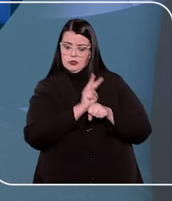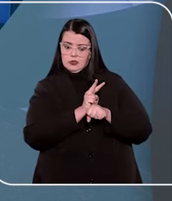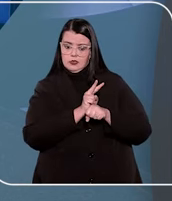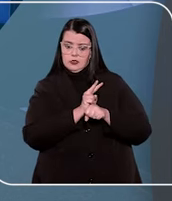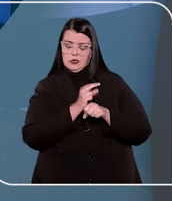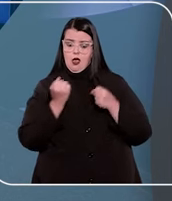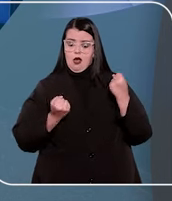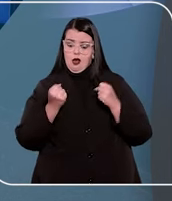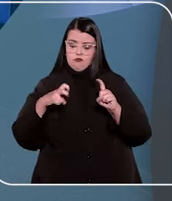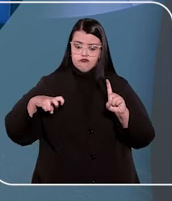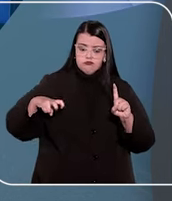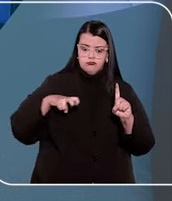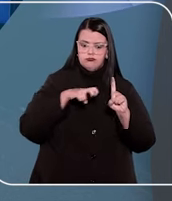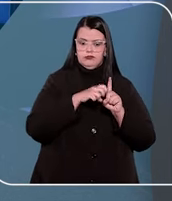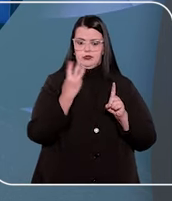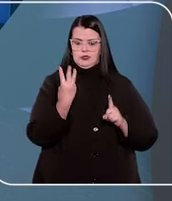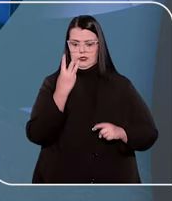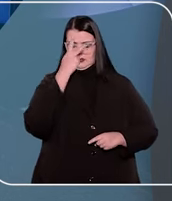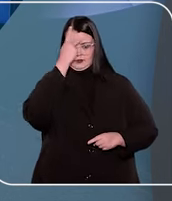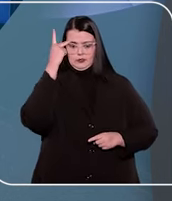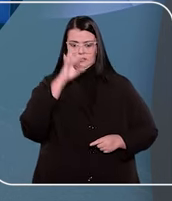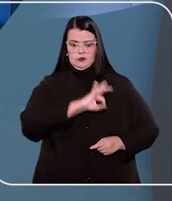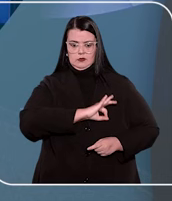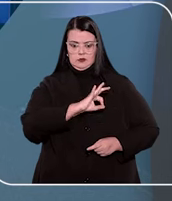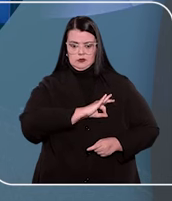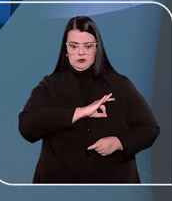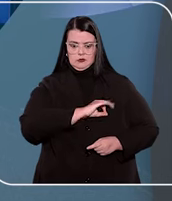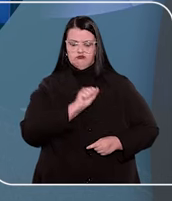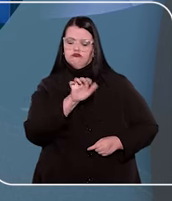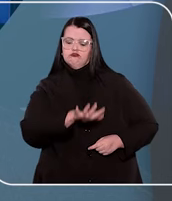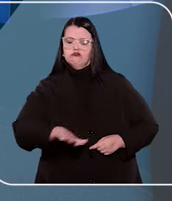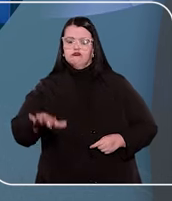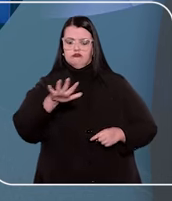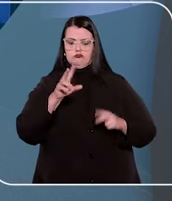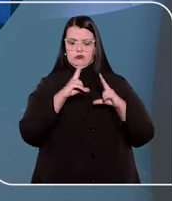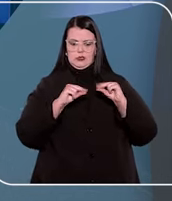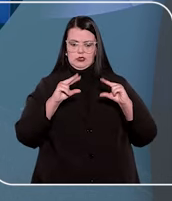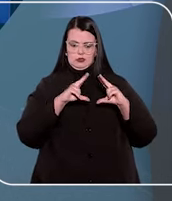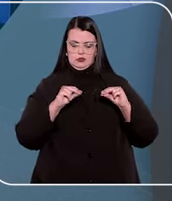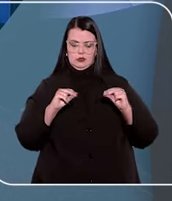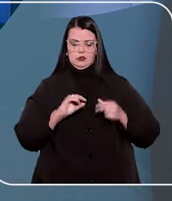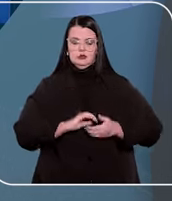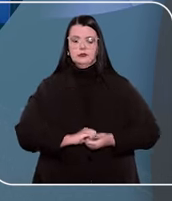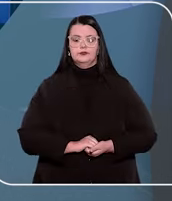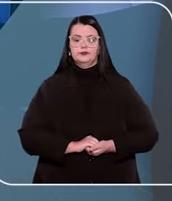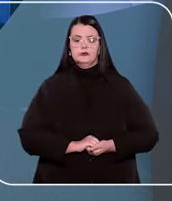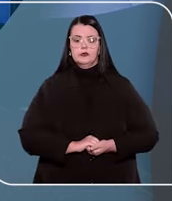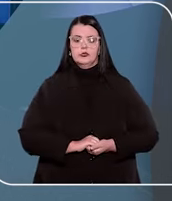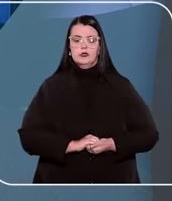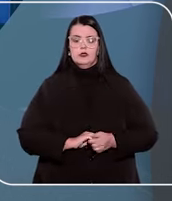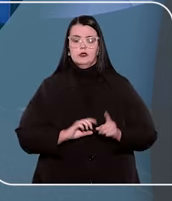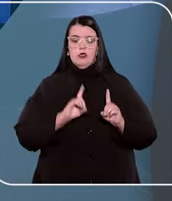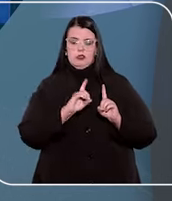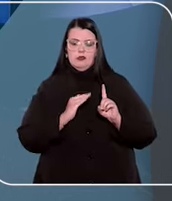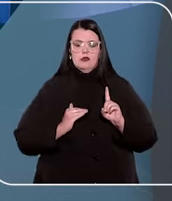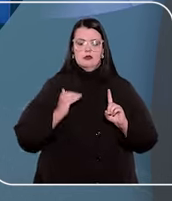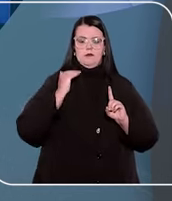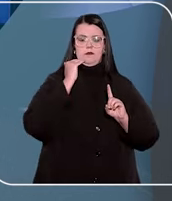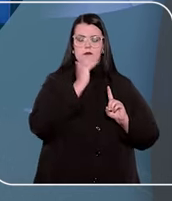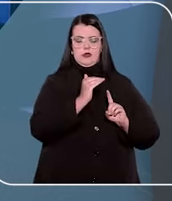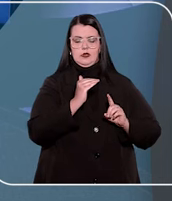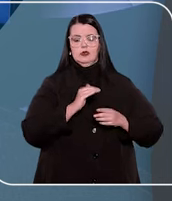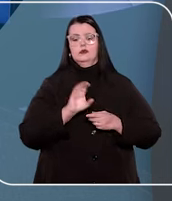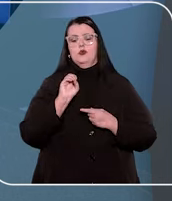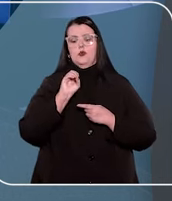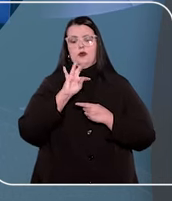jogado o carro contra três PMs durante abordagem na área central de Brasília. Já o desembargador